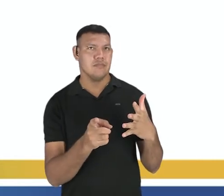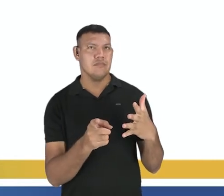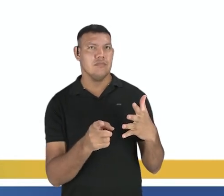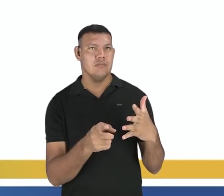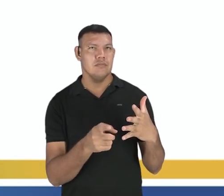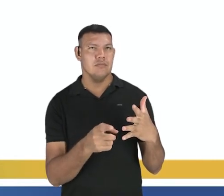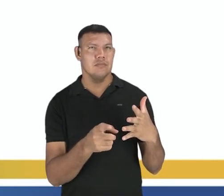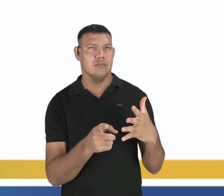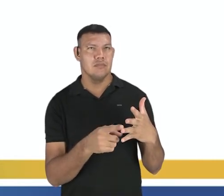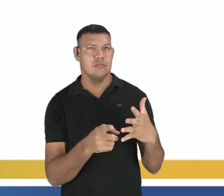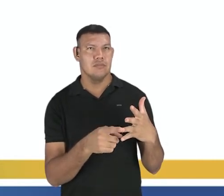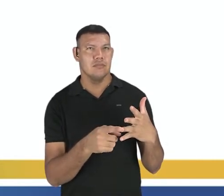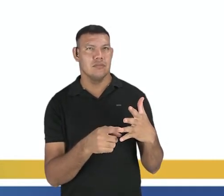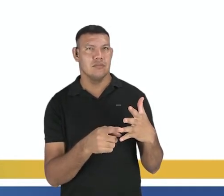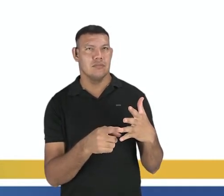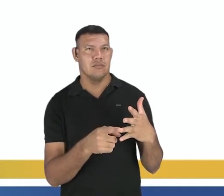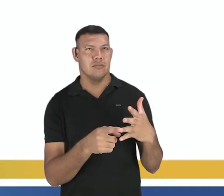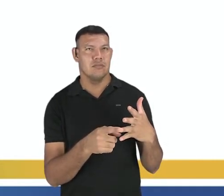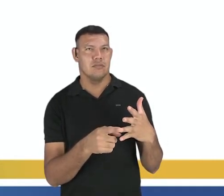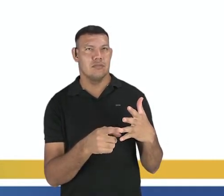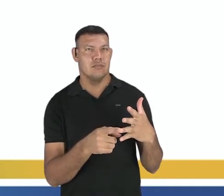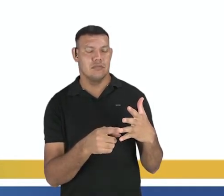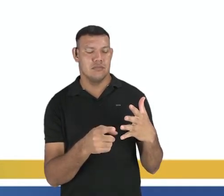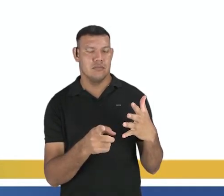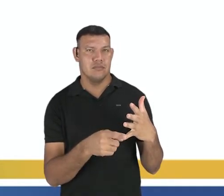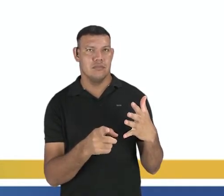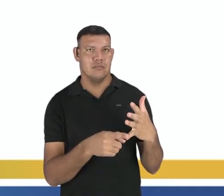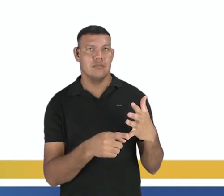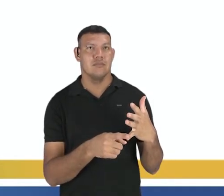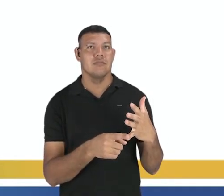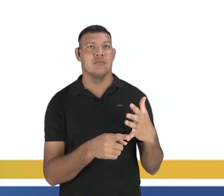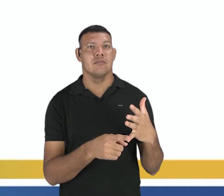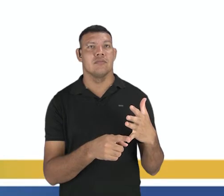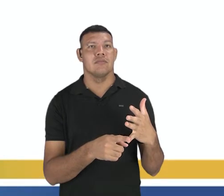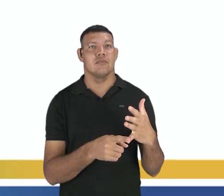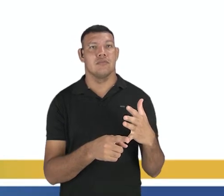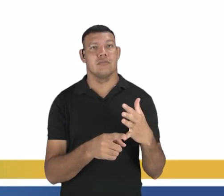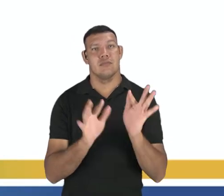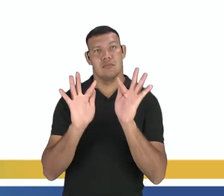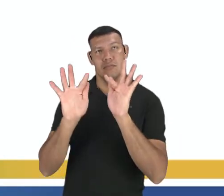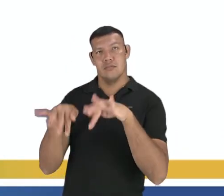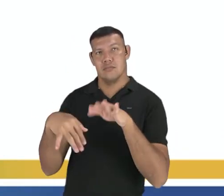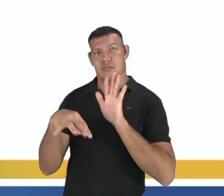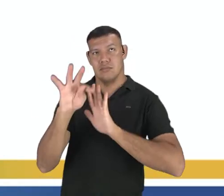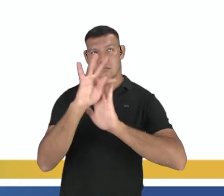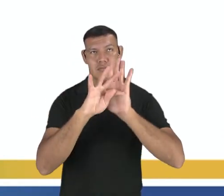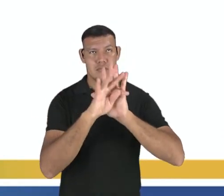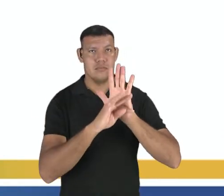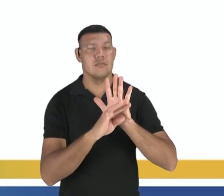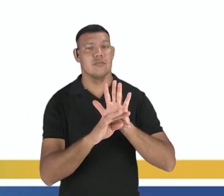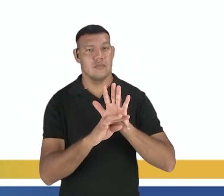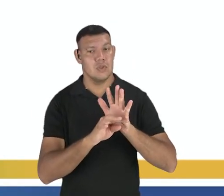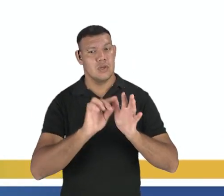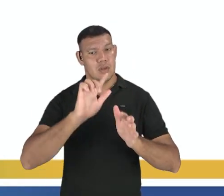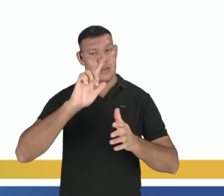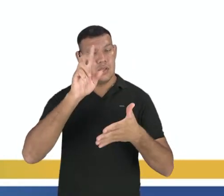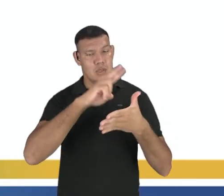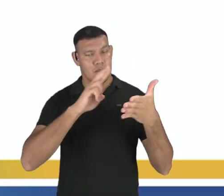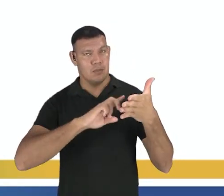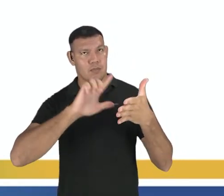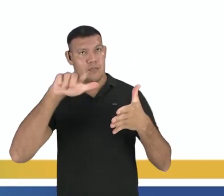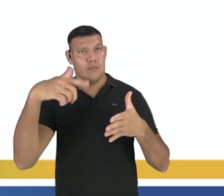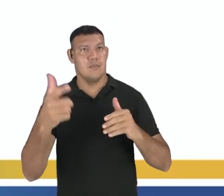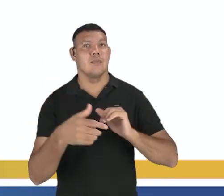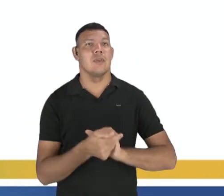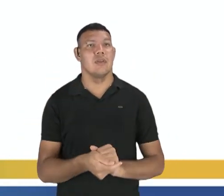um texto, terminou esse texto, já parte para outro. Faça resumo,